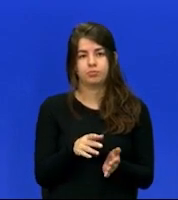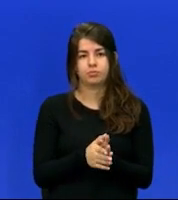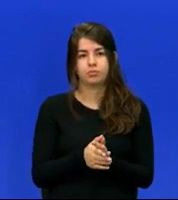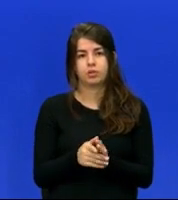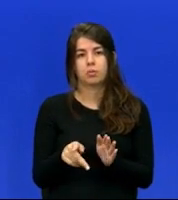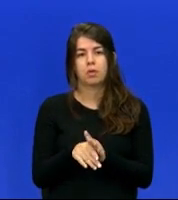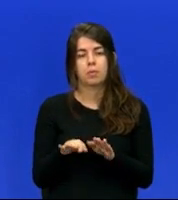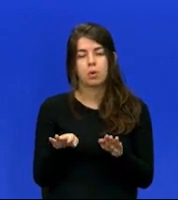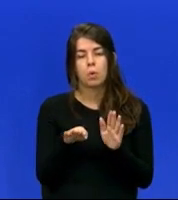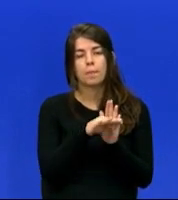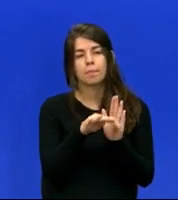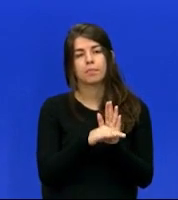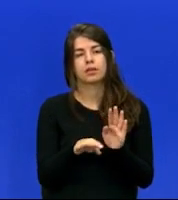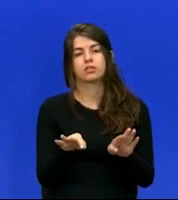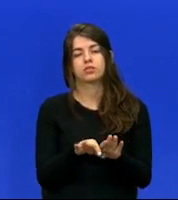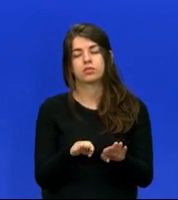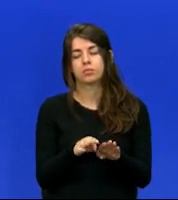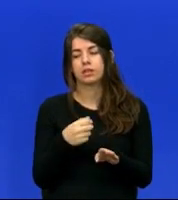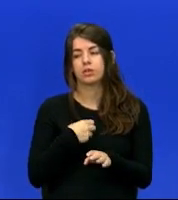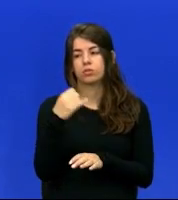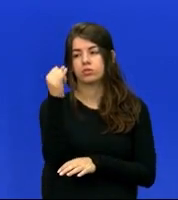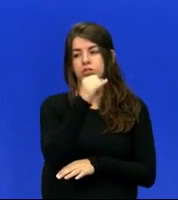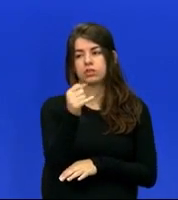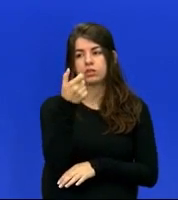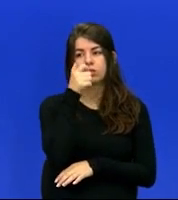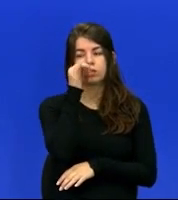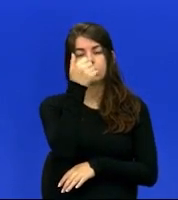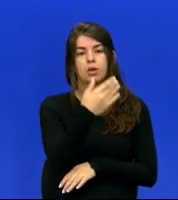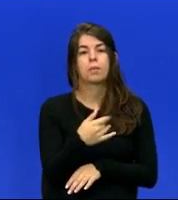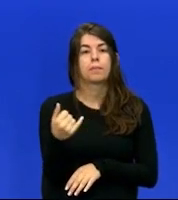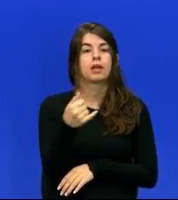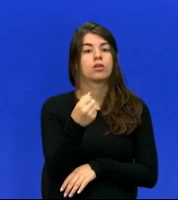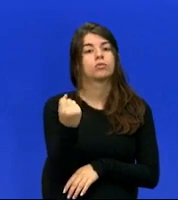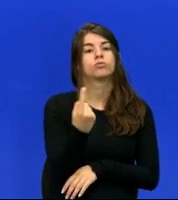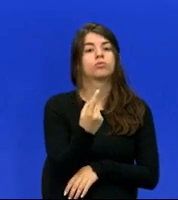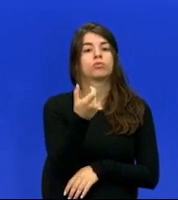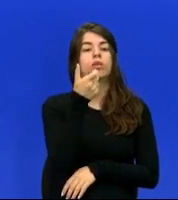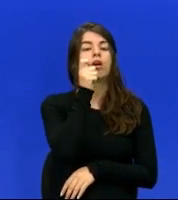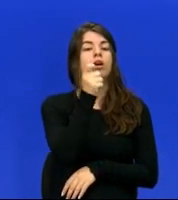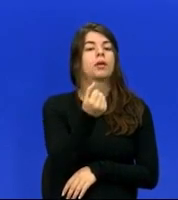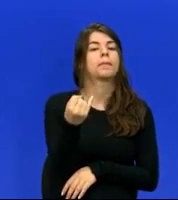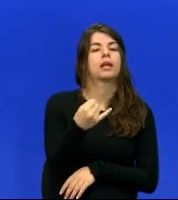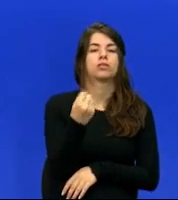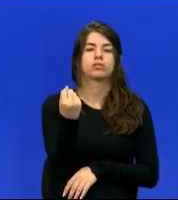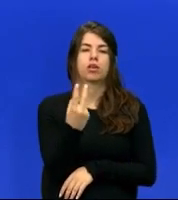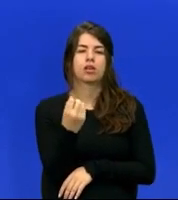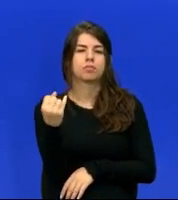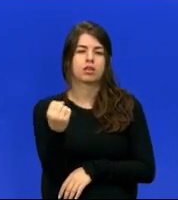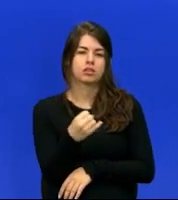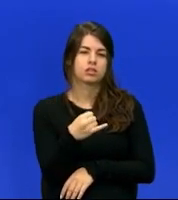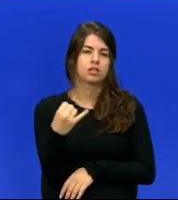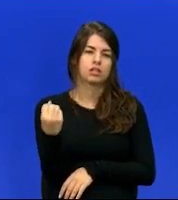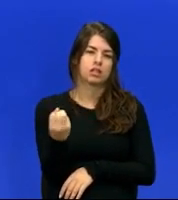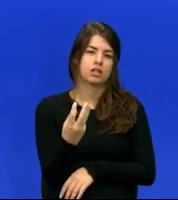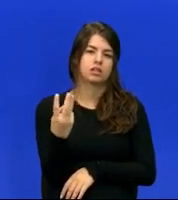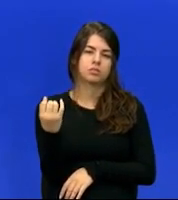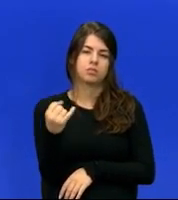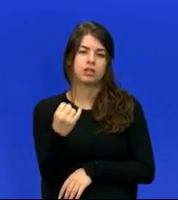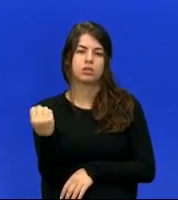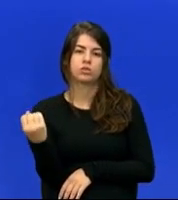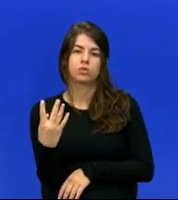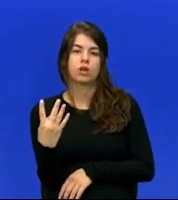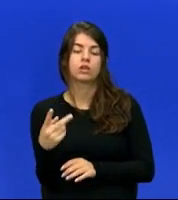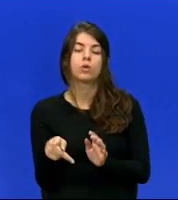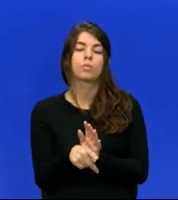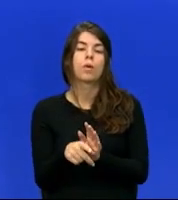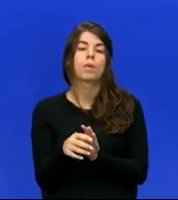da padronização, que é o z, certo? O menos 1, o menos 2, menos 3, menos 4 representa